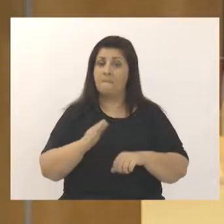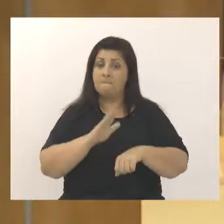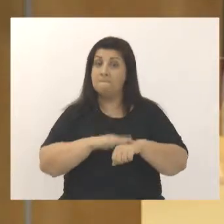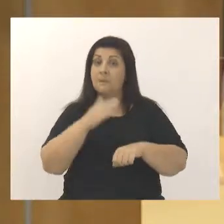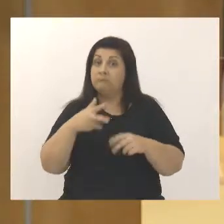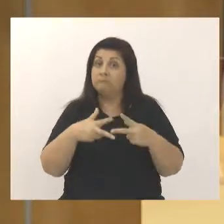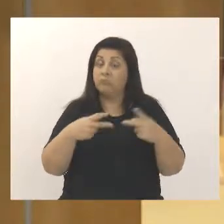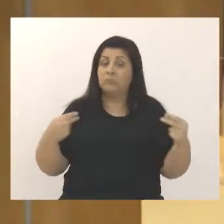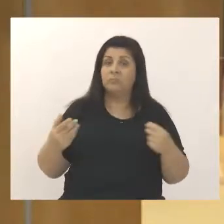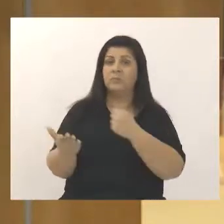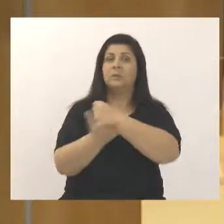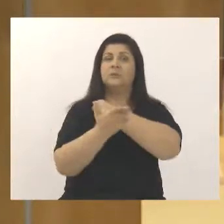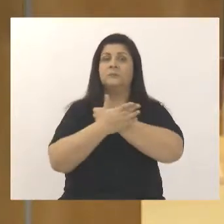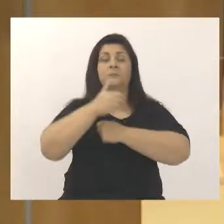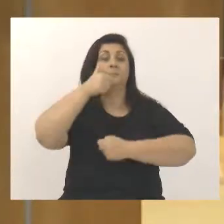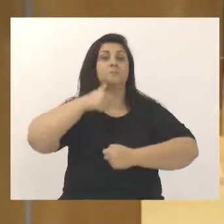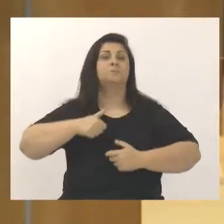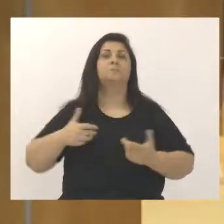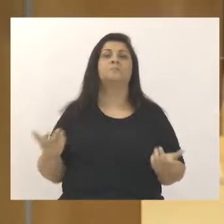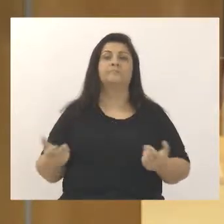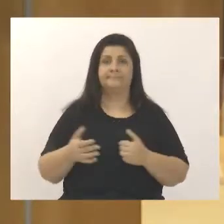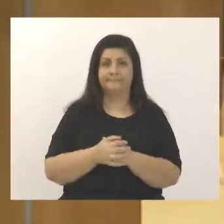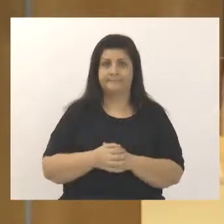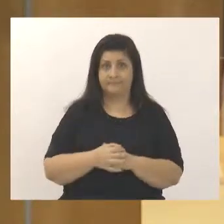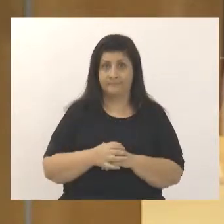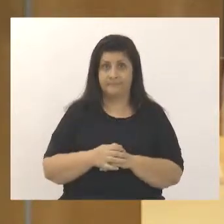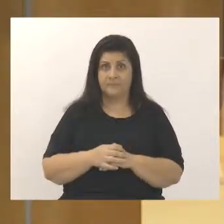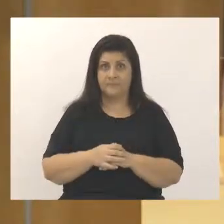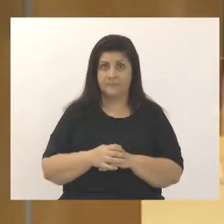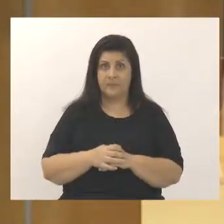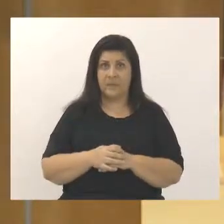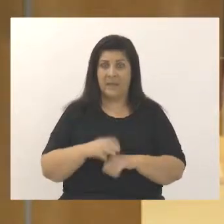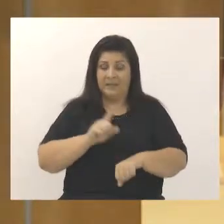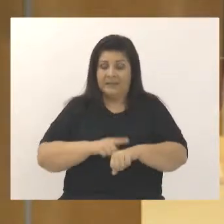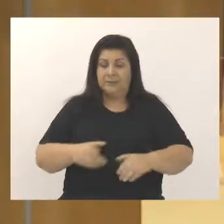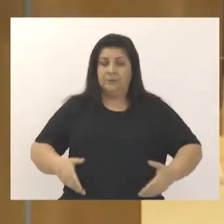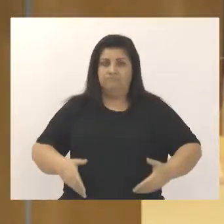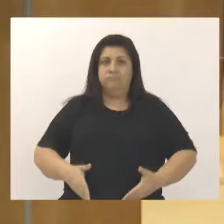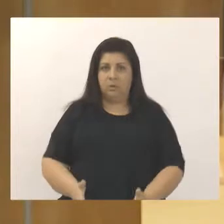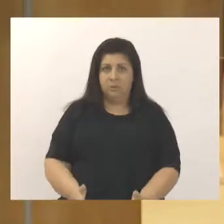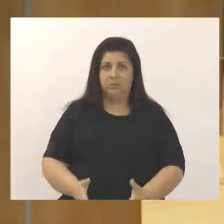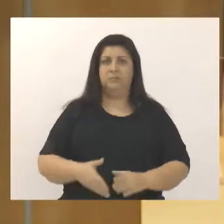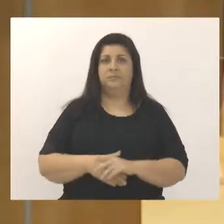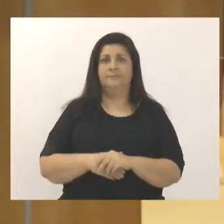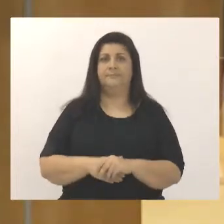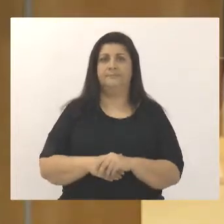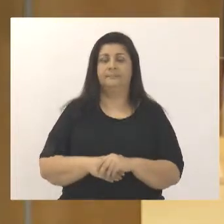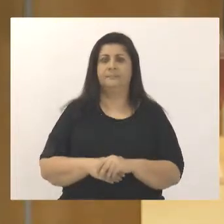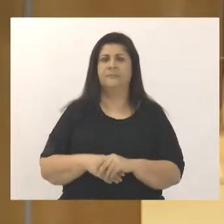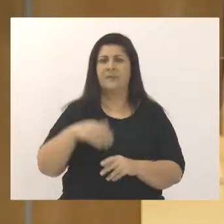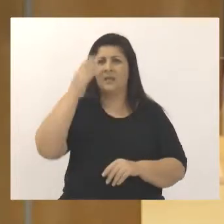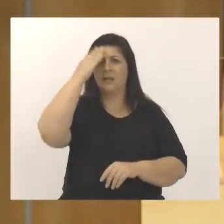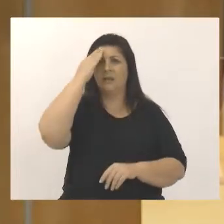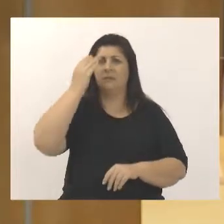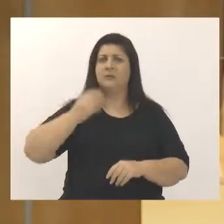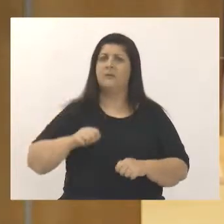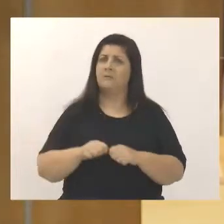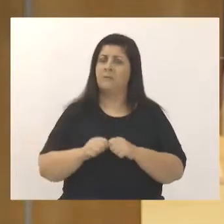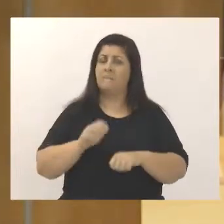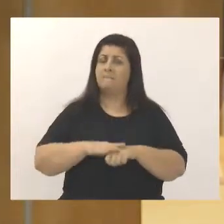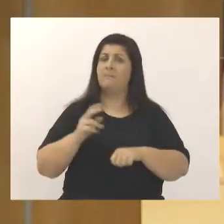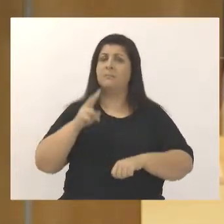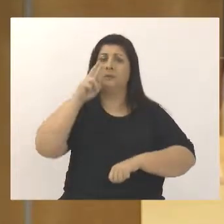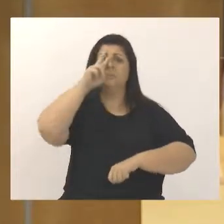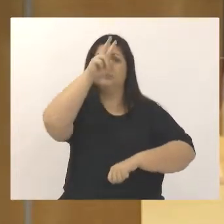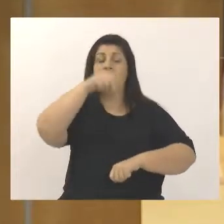vem auxiliar a mulher, principalmente no seu parto. E eu tenho certeza que isso é um fortalecimento maior ainda